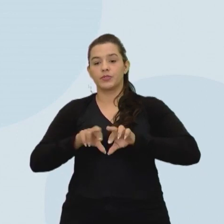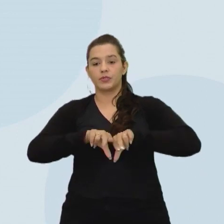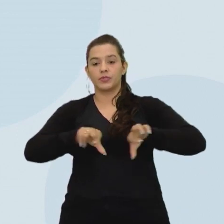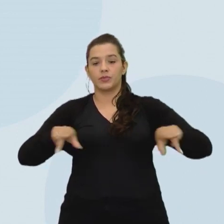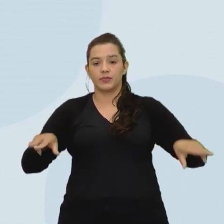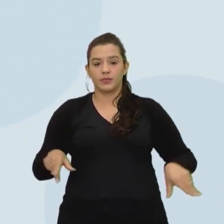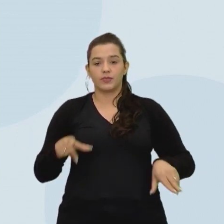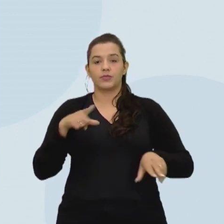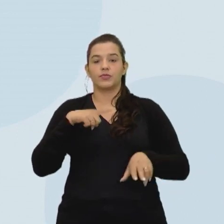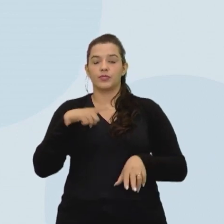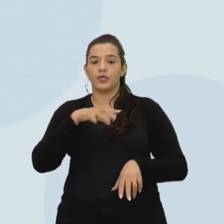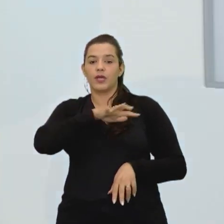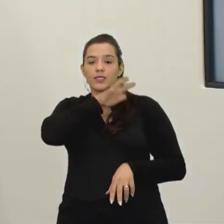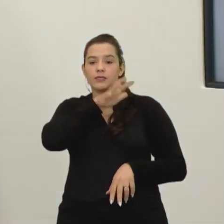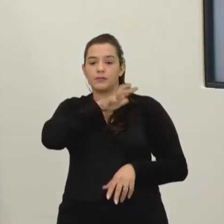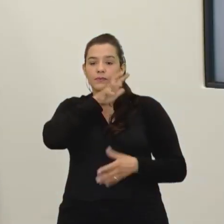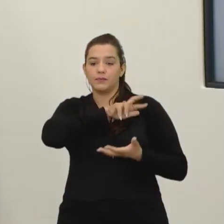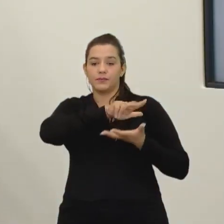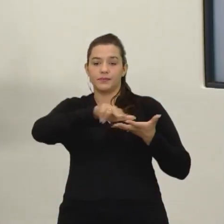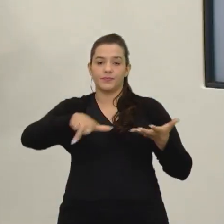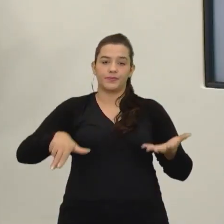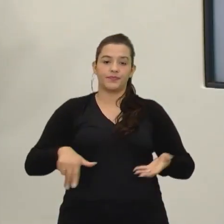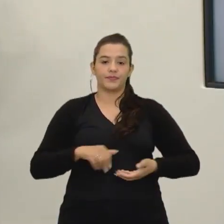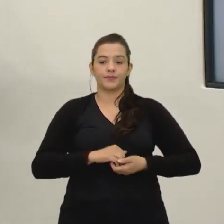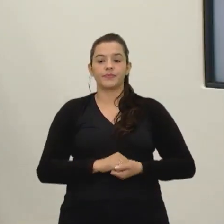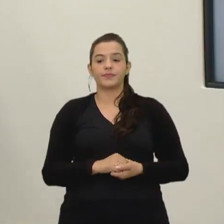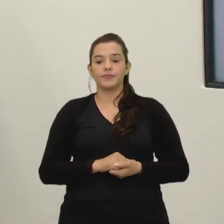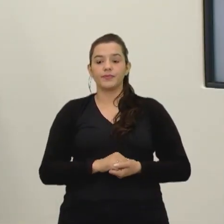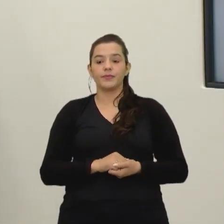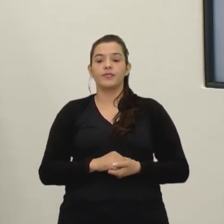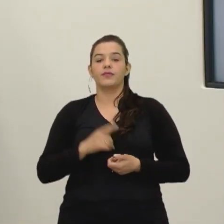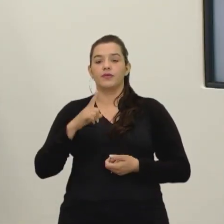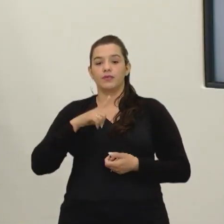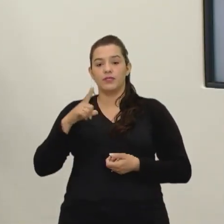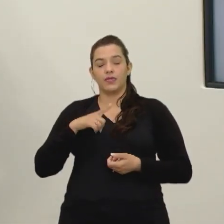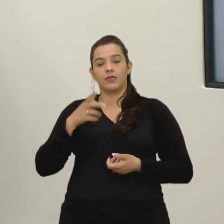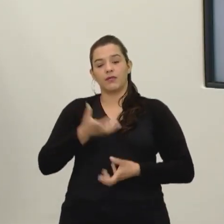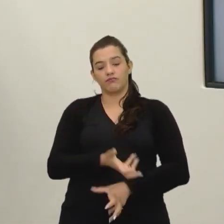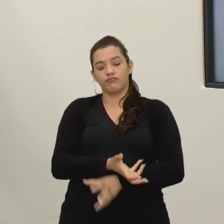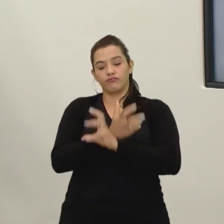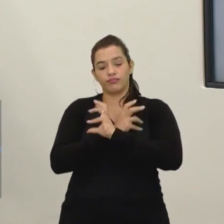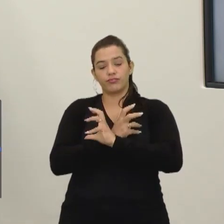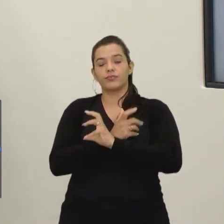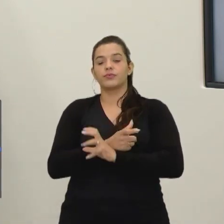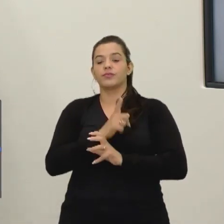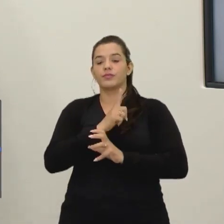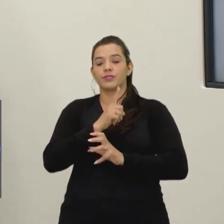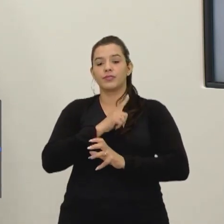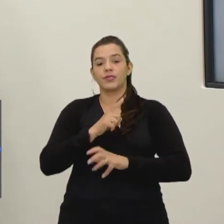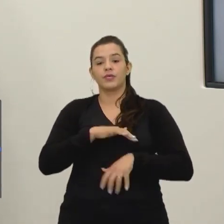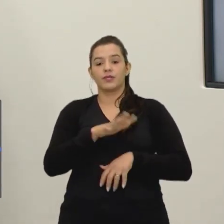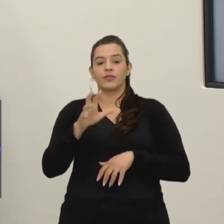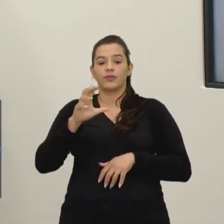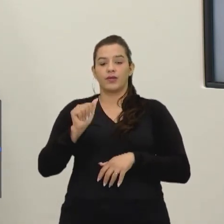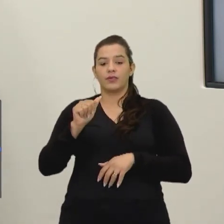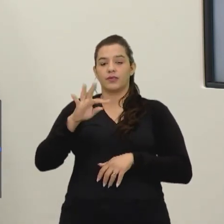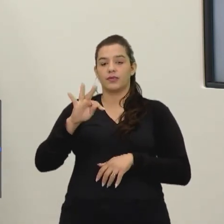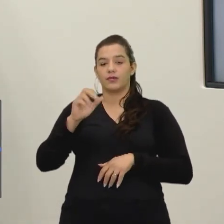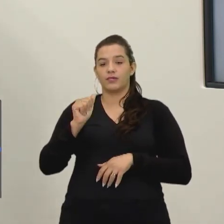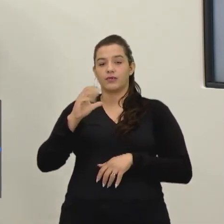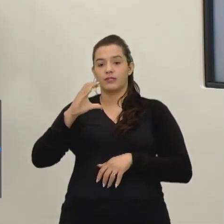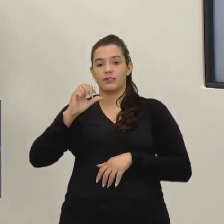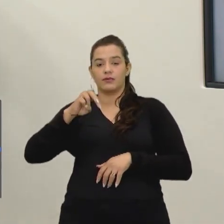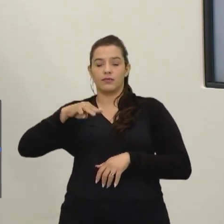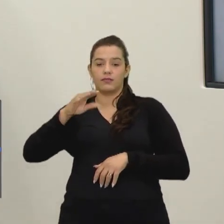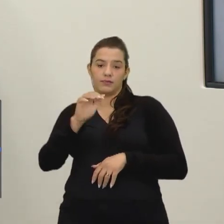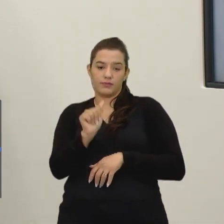de espécies, né? Que é importante retratar isso, mas nós temos lá o deserto. A gente sabe que tem o deserto do Atacama aqui na região,